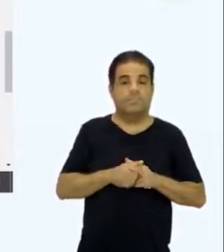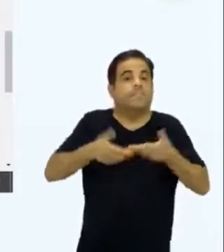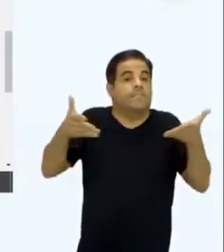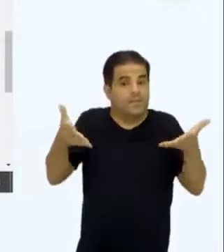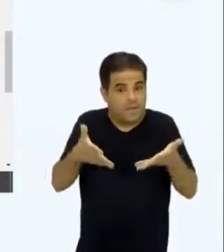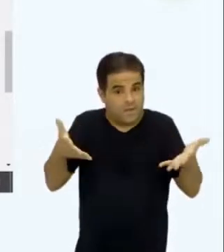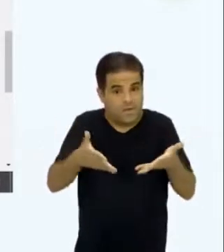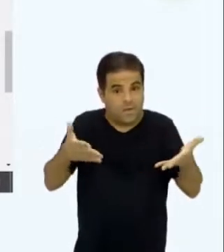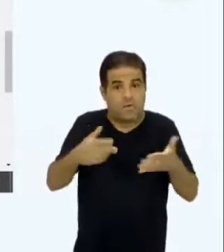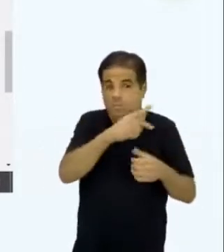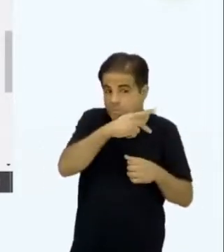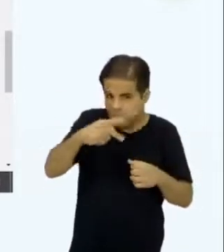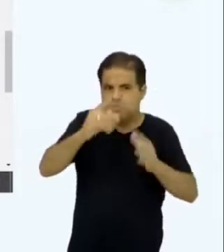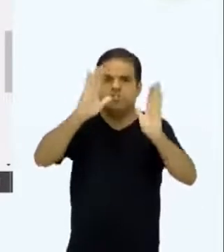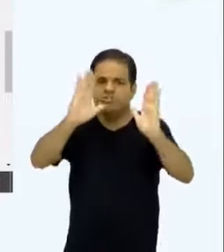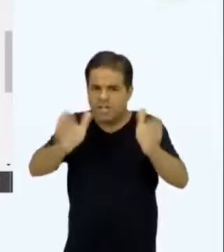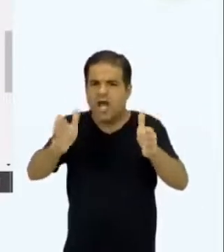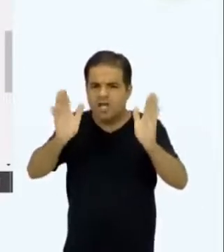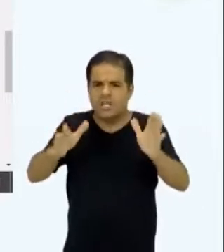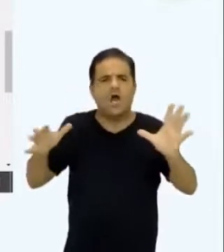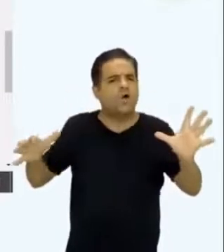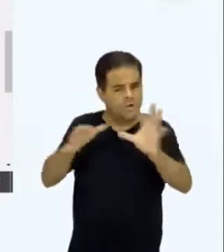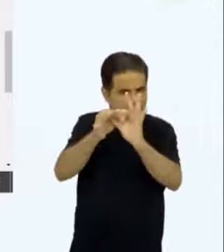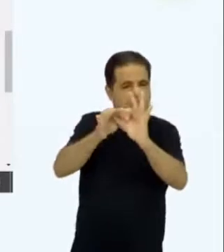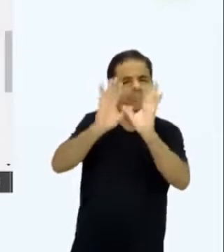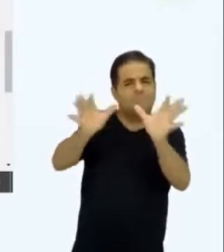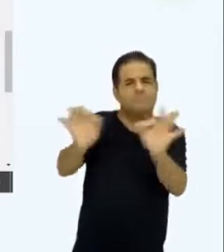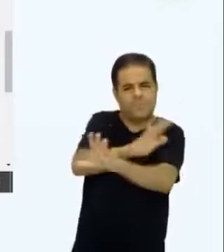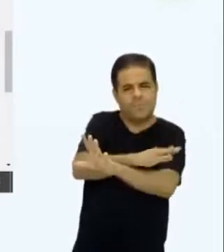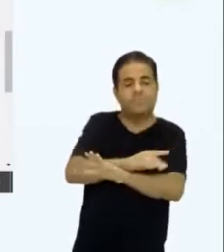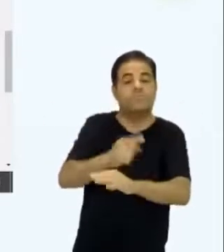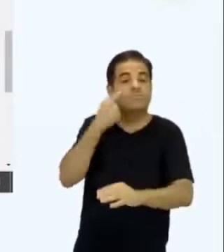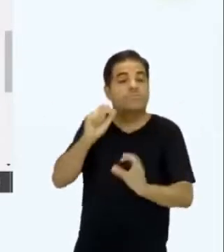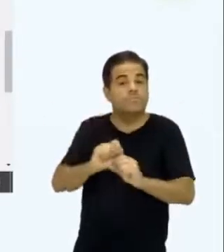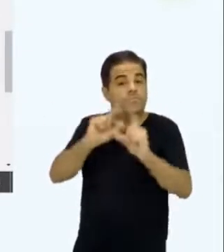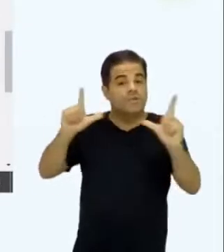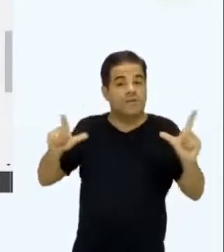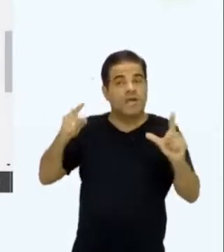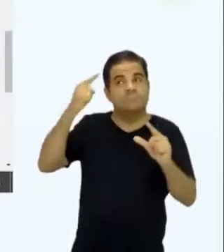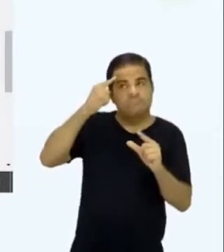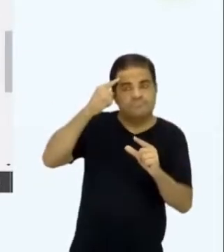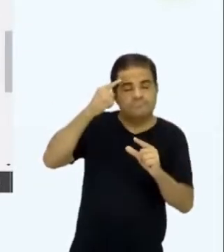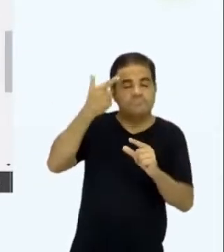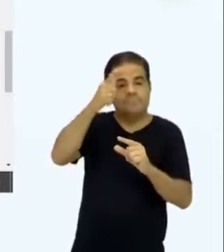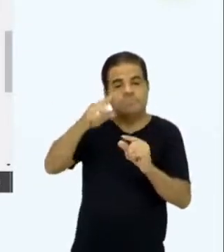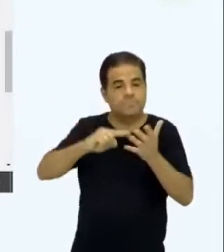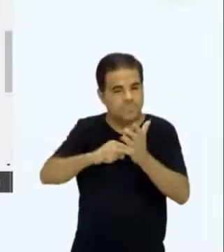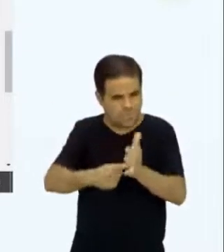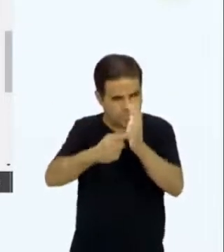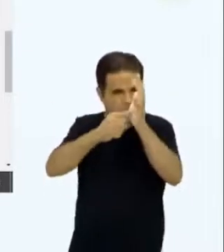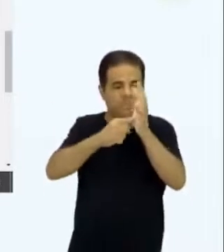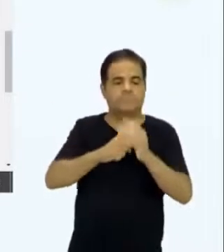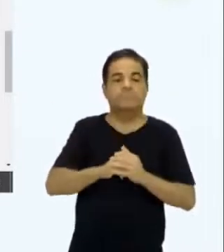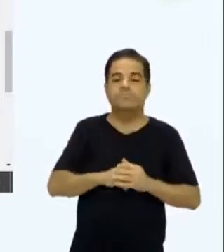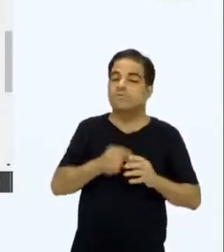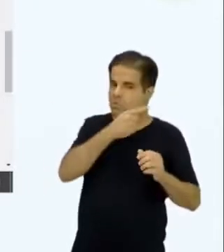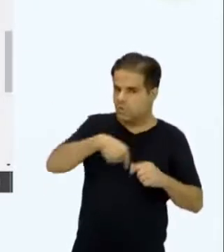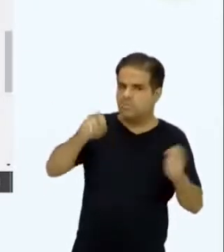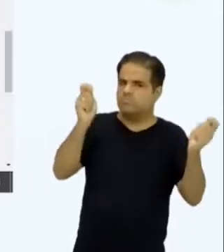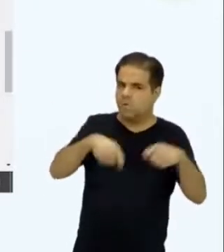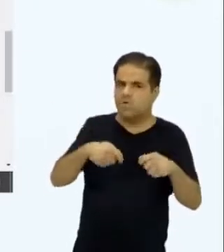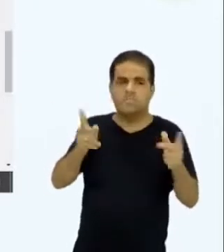Agora o nosso potenciômetro ele já está conectado. Vamos ligar o nosso servomotor. Nós